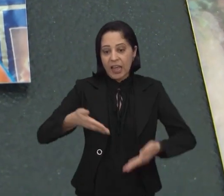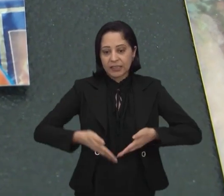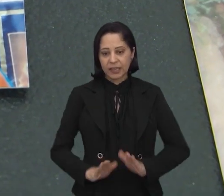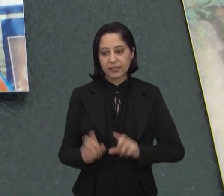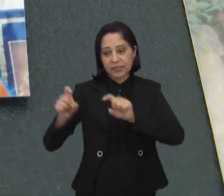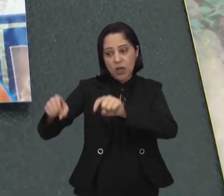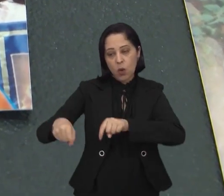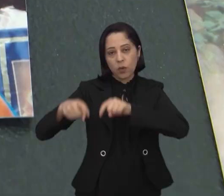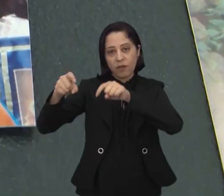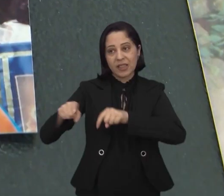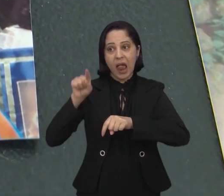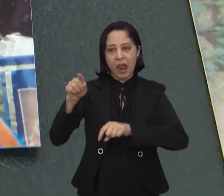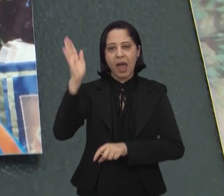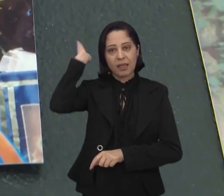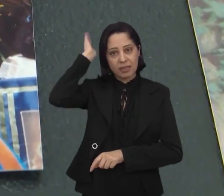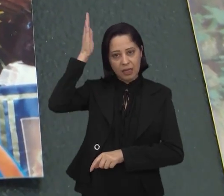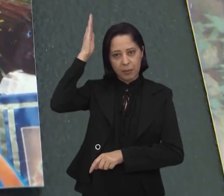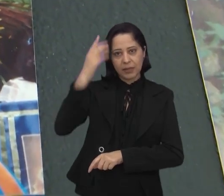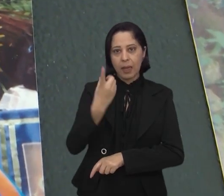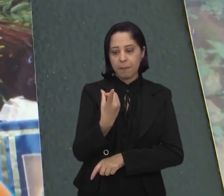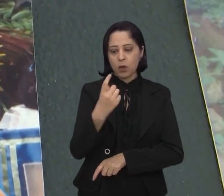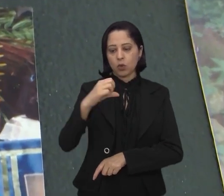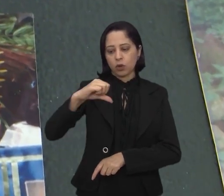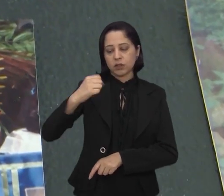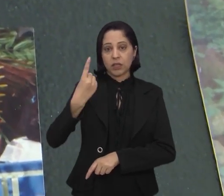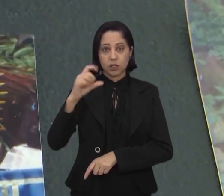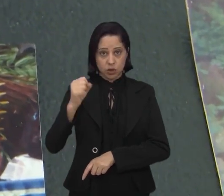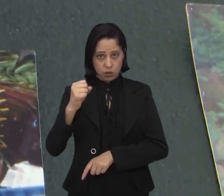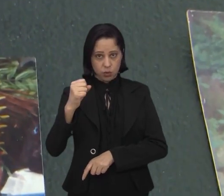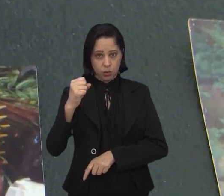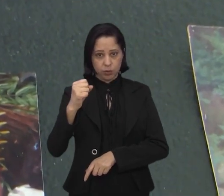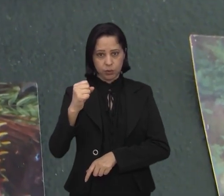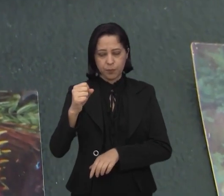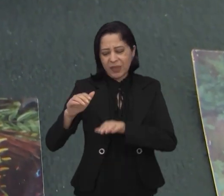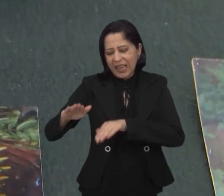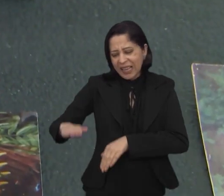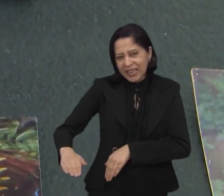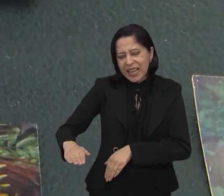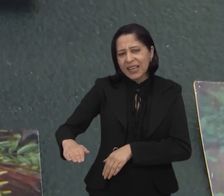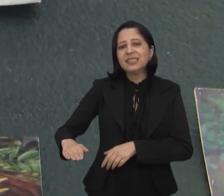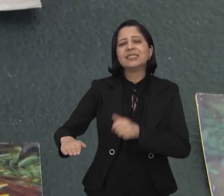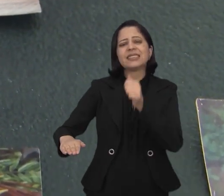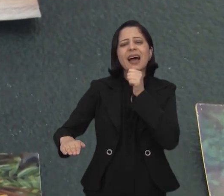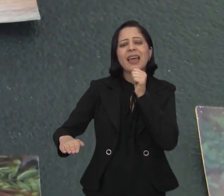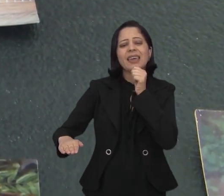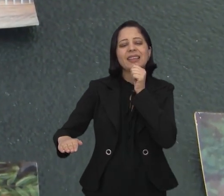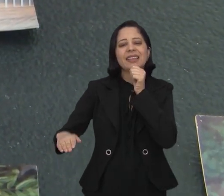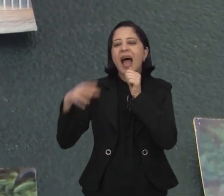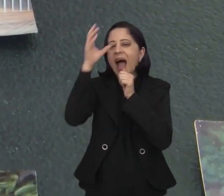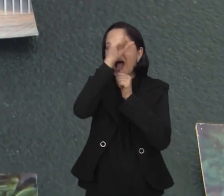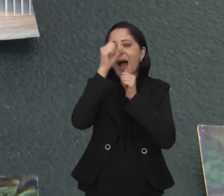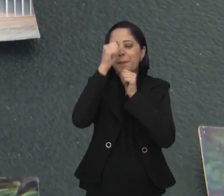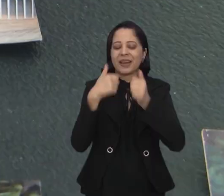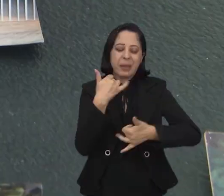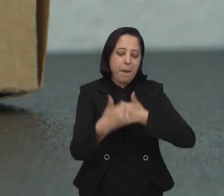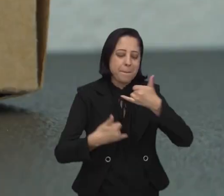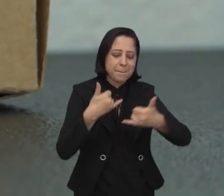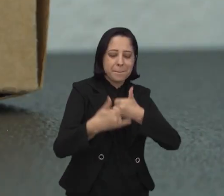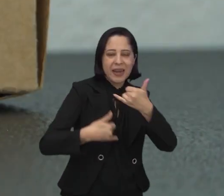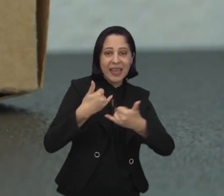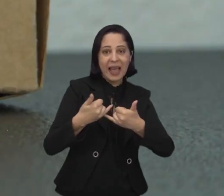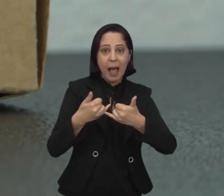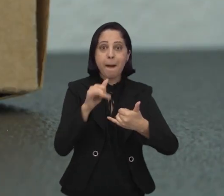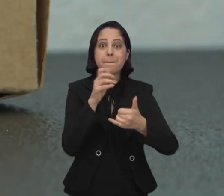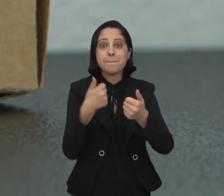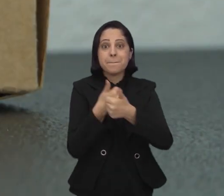fazenda do Quilombo, em Taubaté, em 1918. Na infância, aprendeu a brincar com o barro